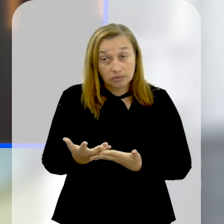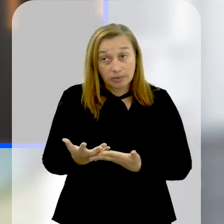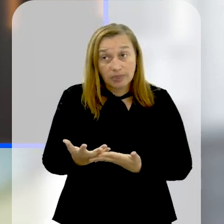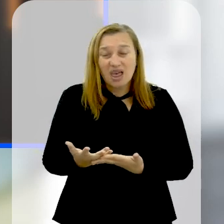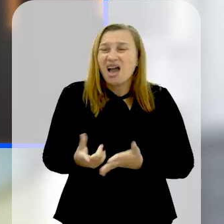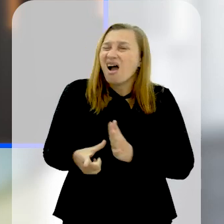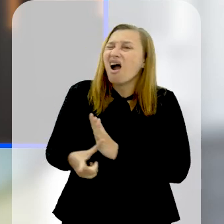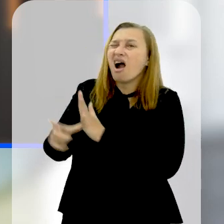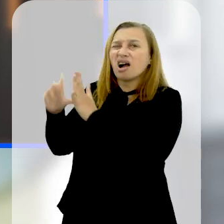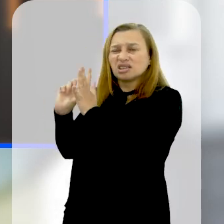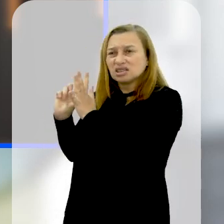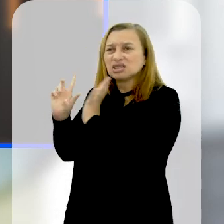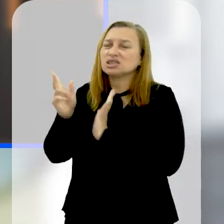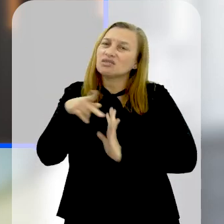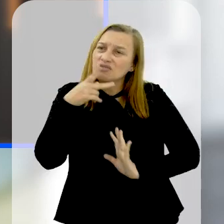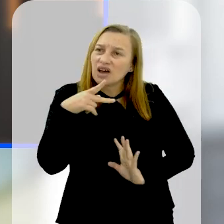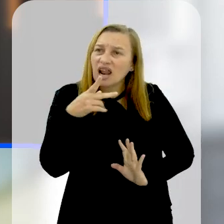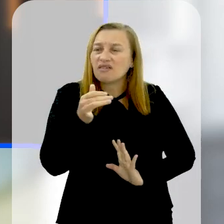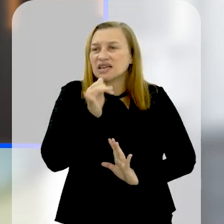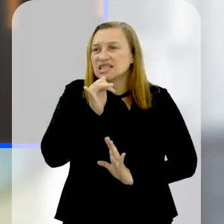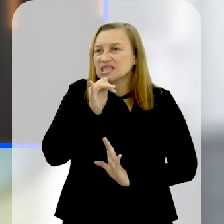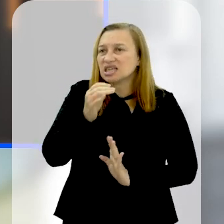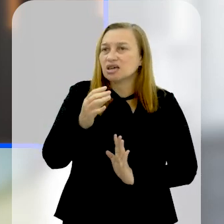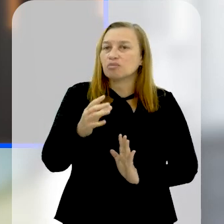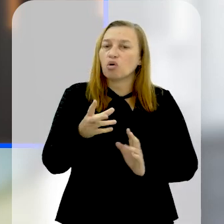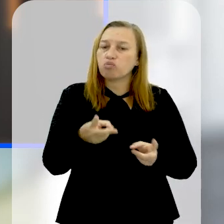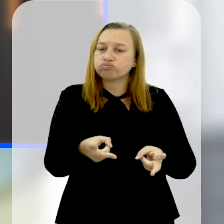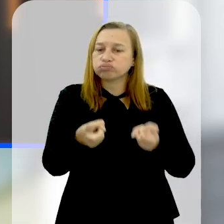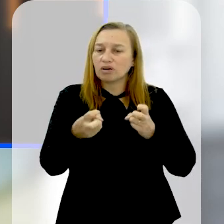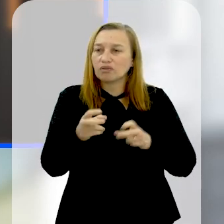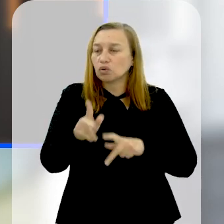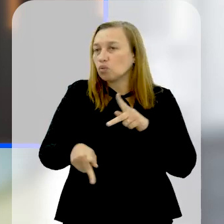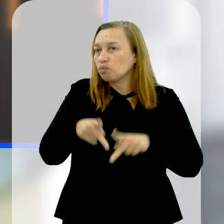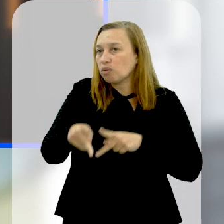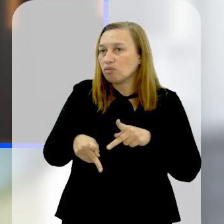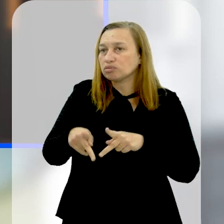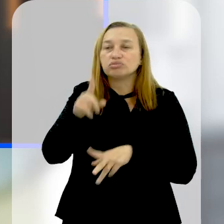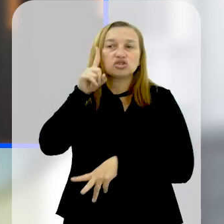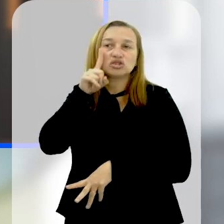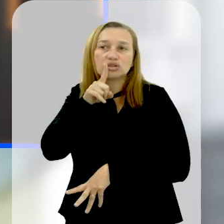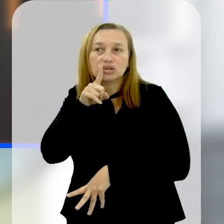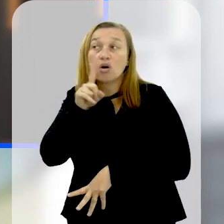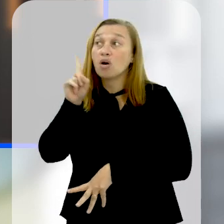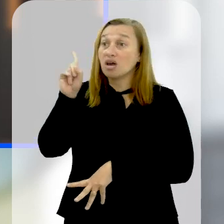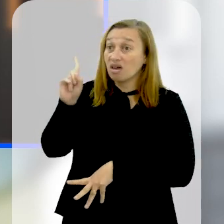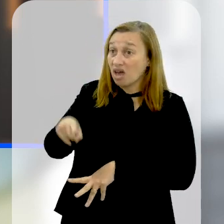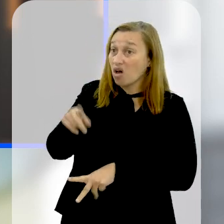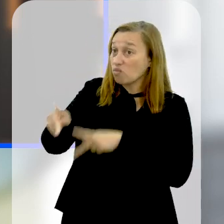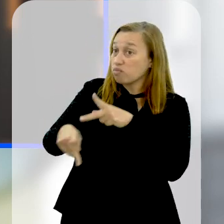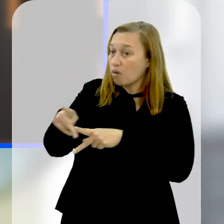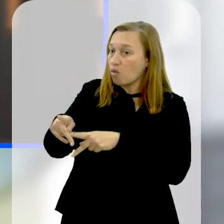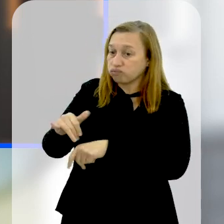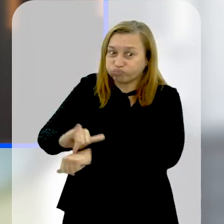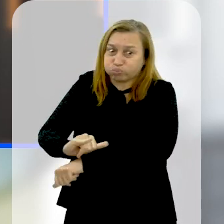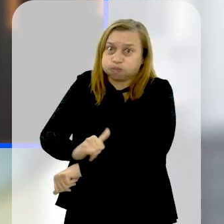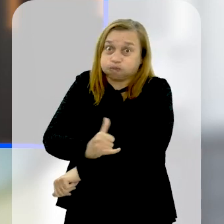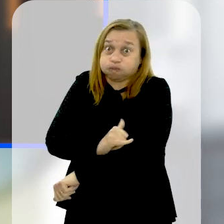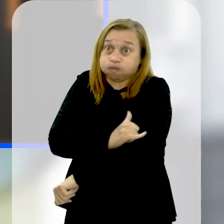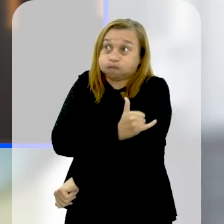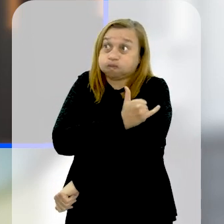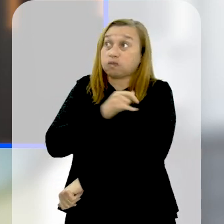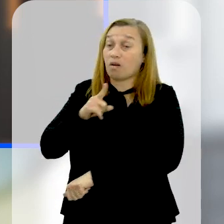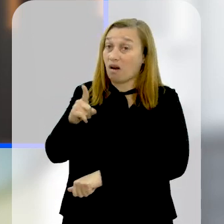gente vê antes o que a gente falava, por exemplo, observando a população dos Estados Unidos, que é uma população